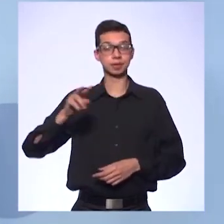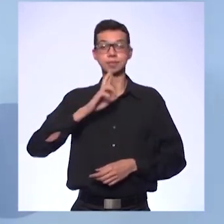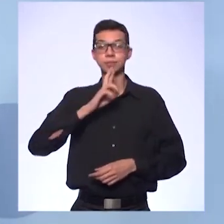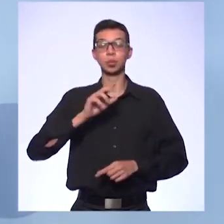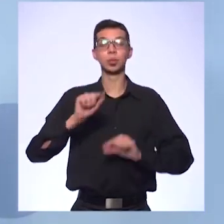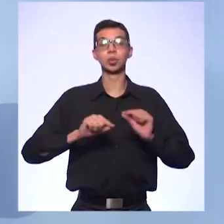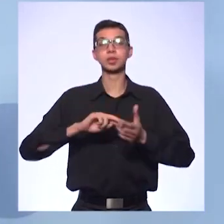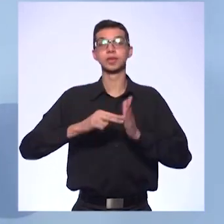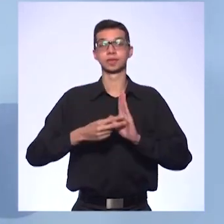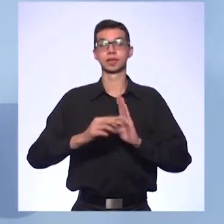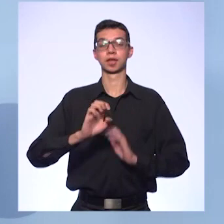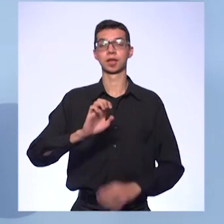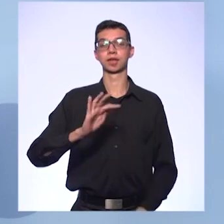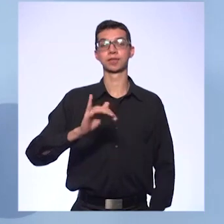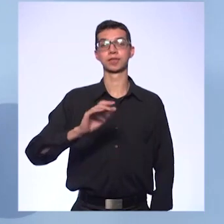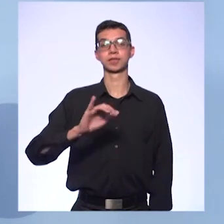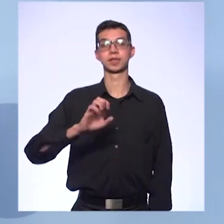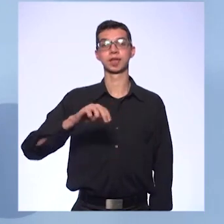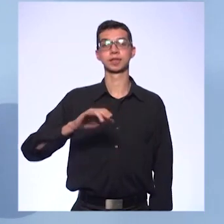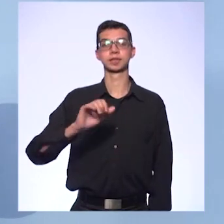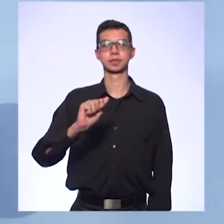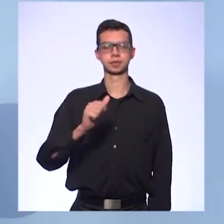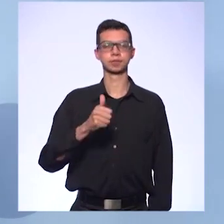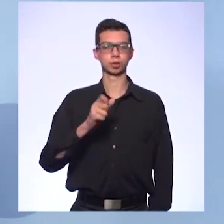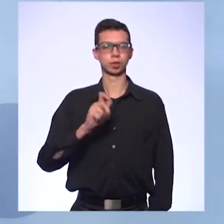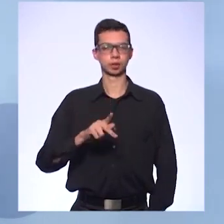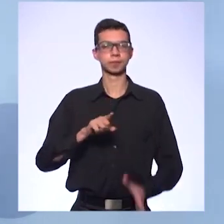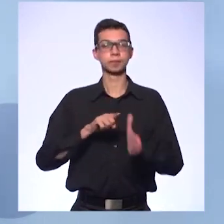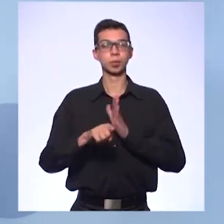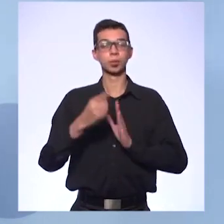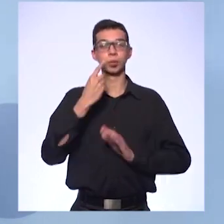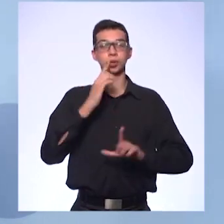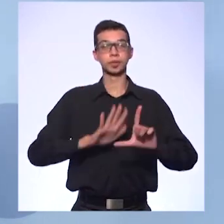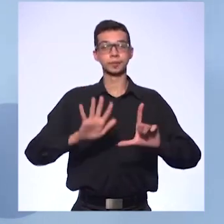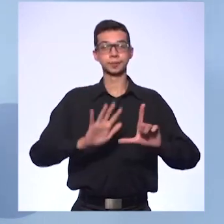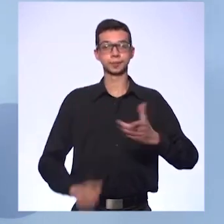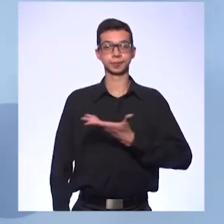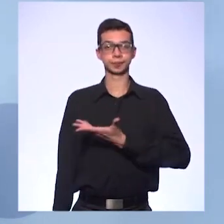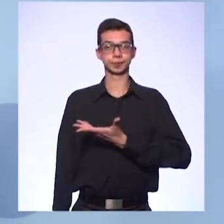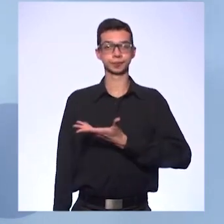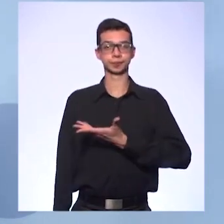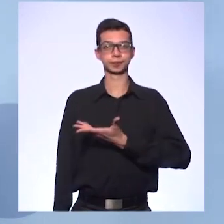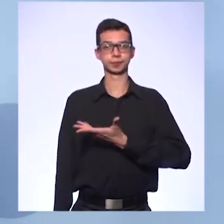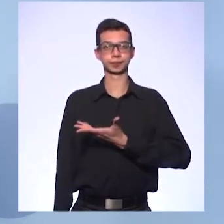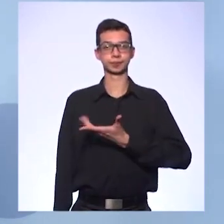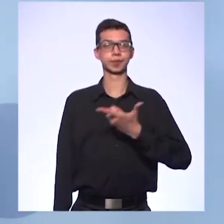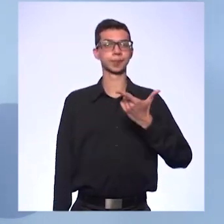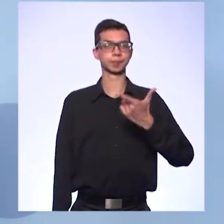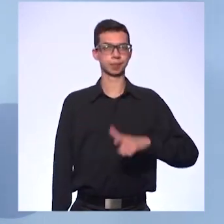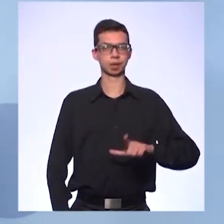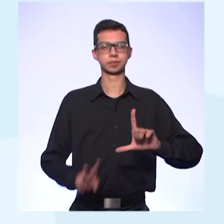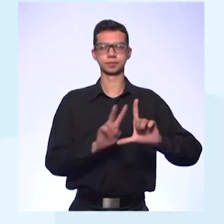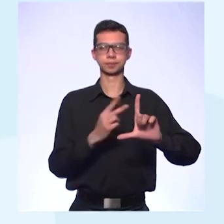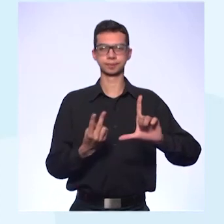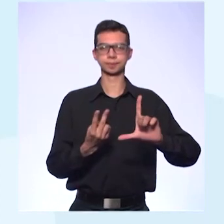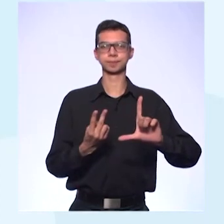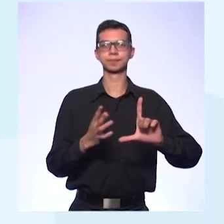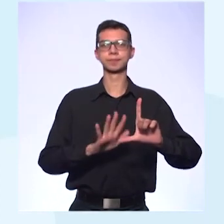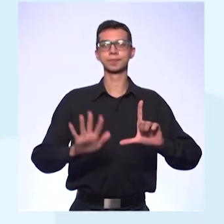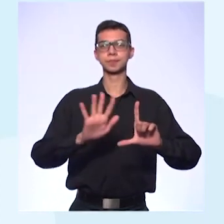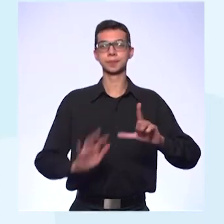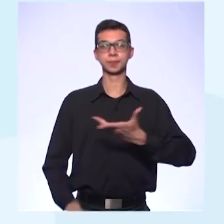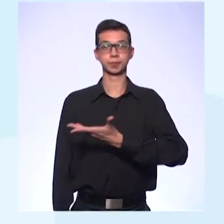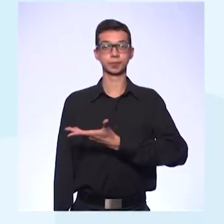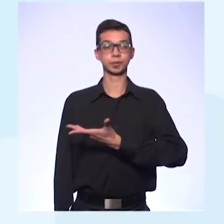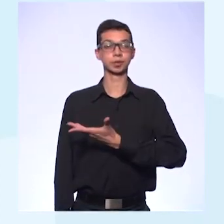o que é what is efficient. Vamos ver as perguntas na tela. Mais uma aqui. E how often do you run experiments? Com